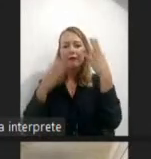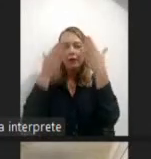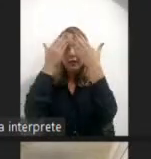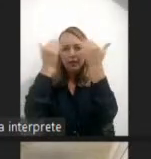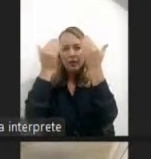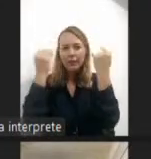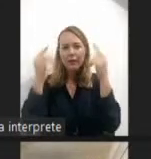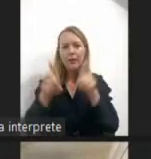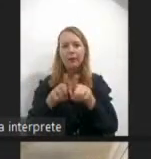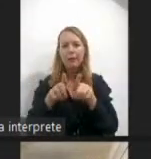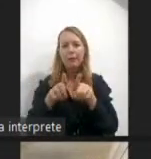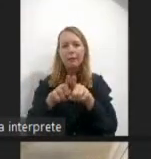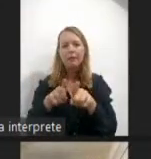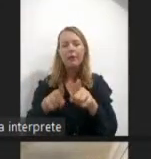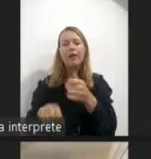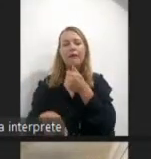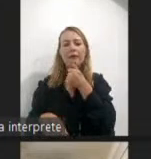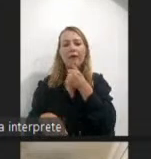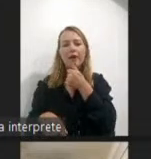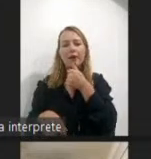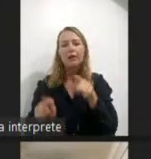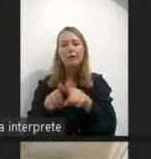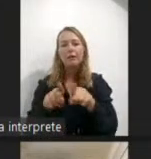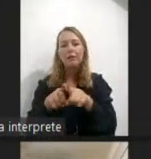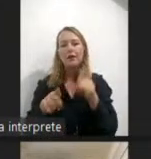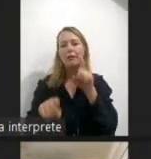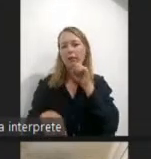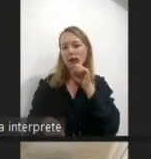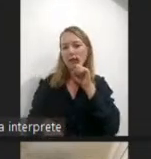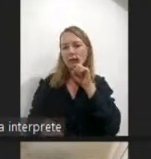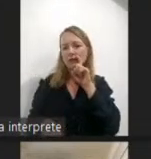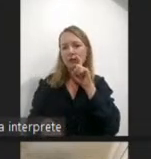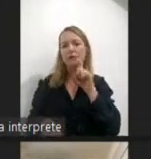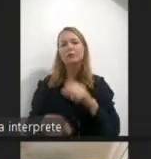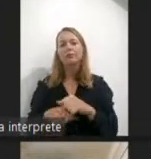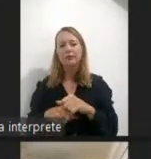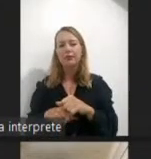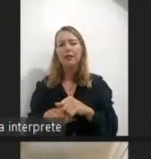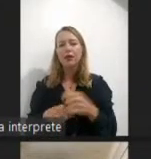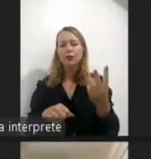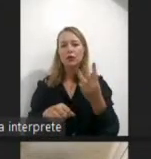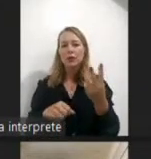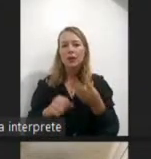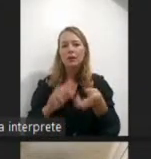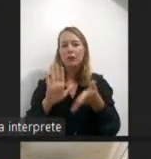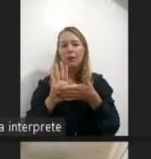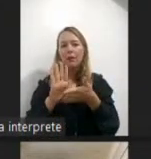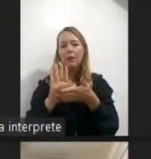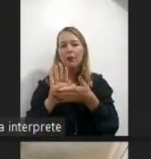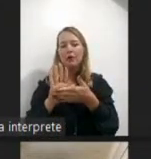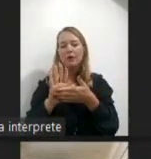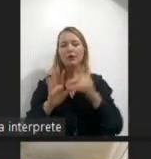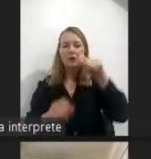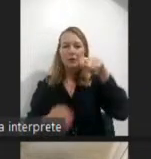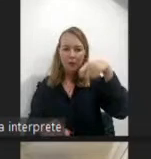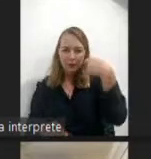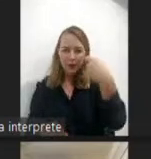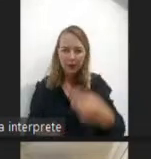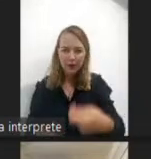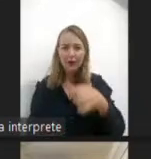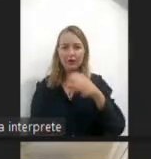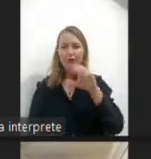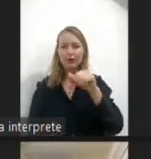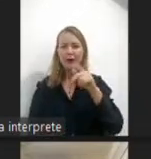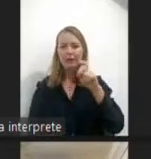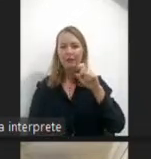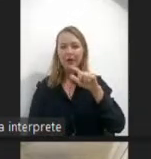Félix e ao vereador Mazinho dos Anjos, que foram os proponentes desta homenagem aos capelães. A minha